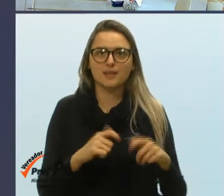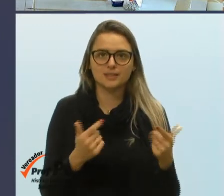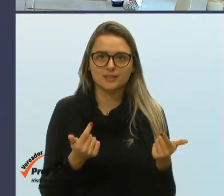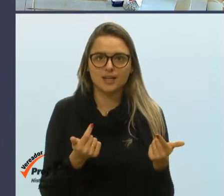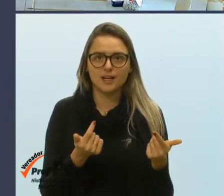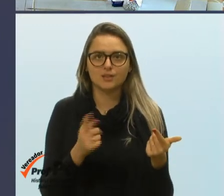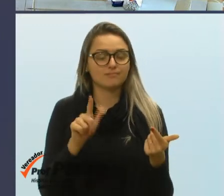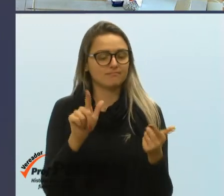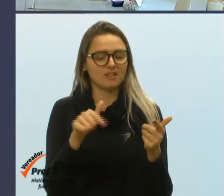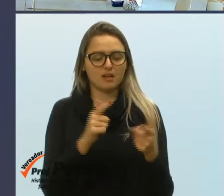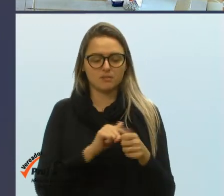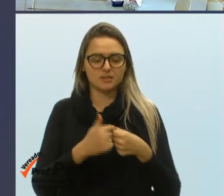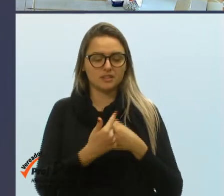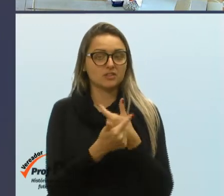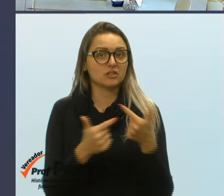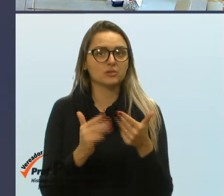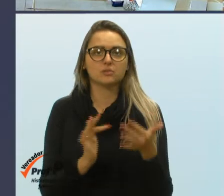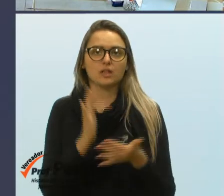sem futuro.